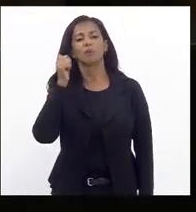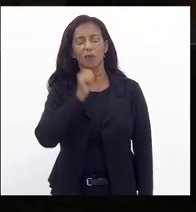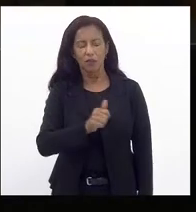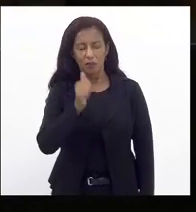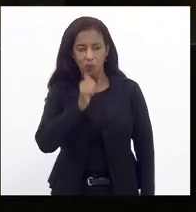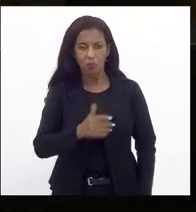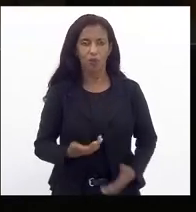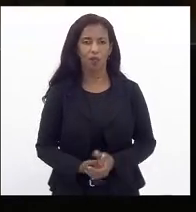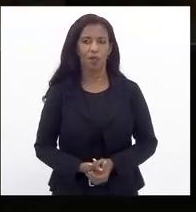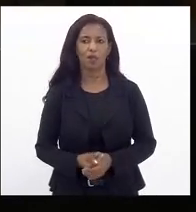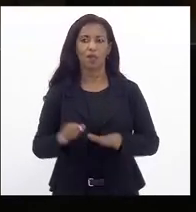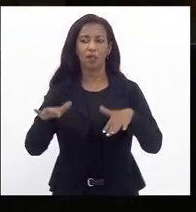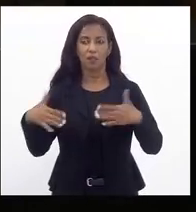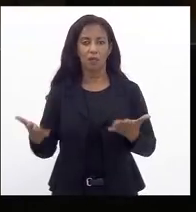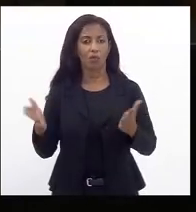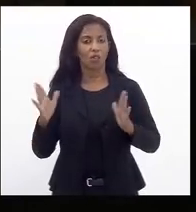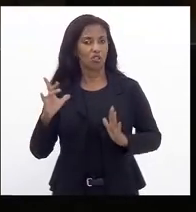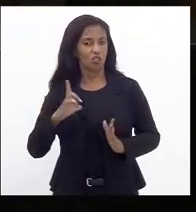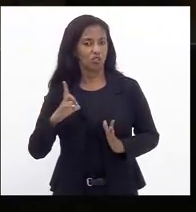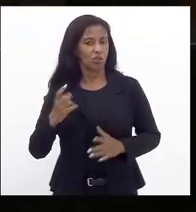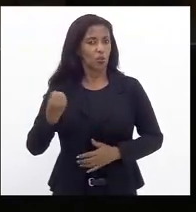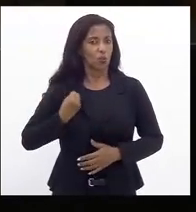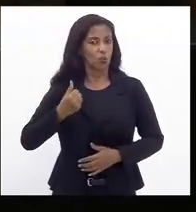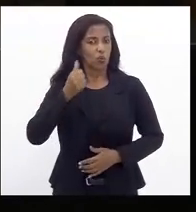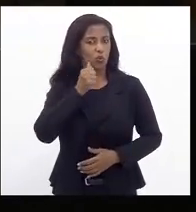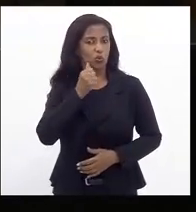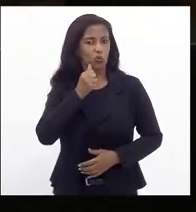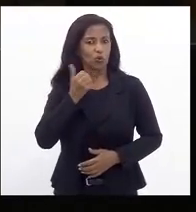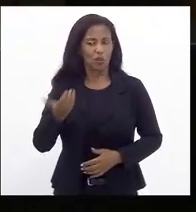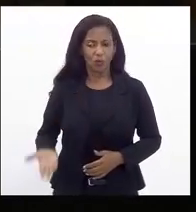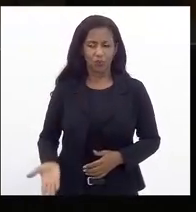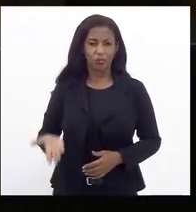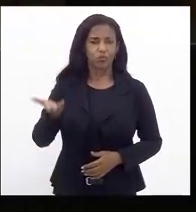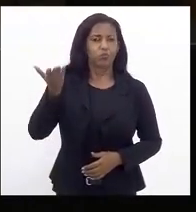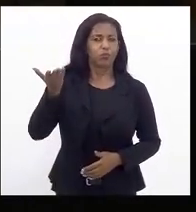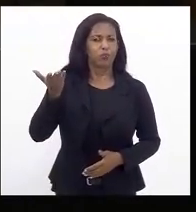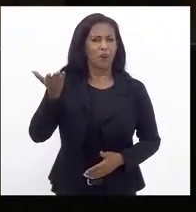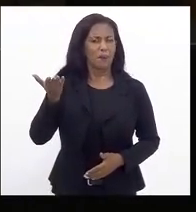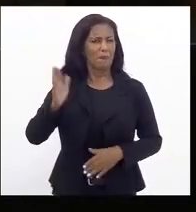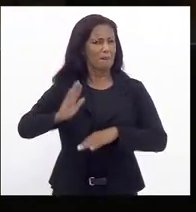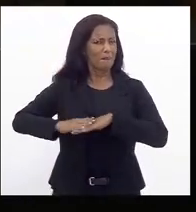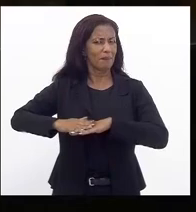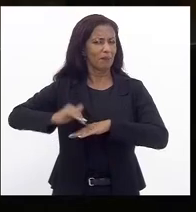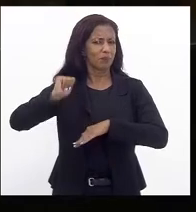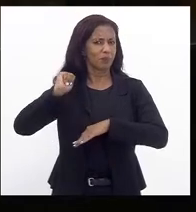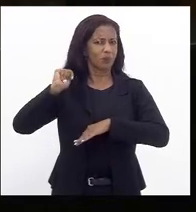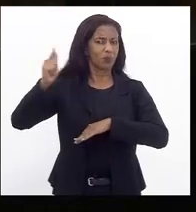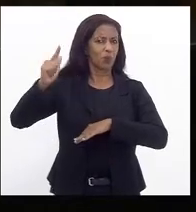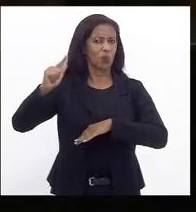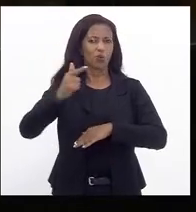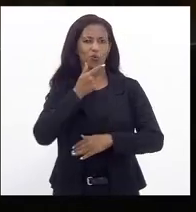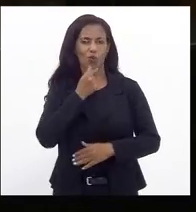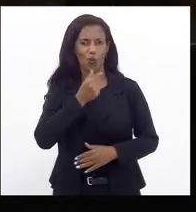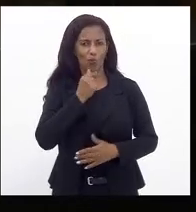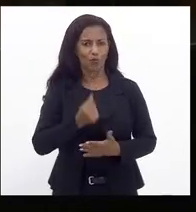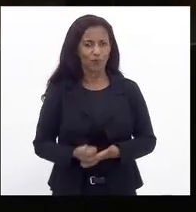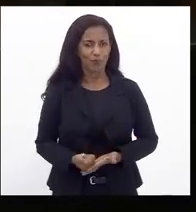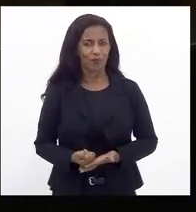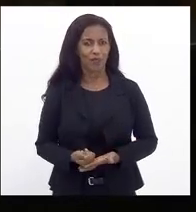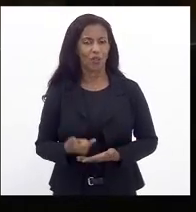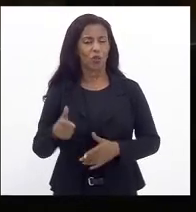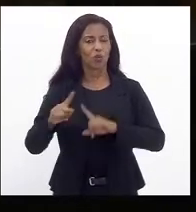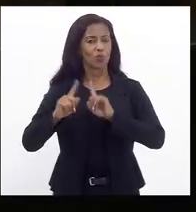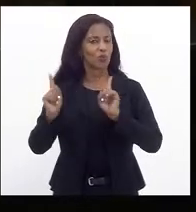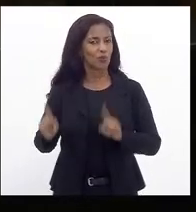ou seja a gente tem um contingente de mulheres muito muito maior do que o contingente de homens